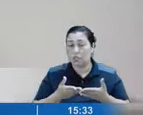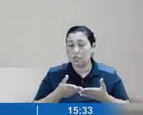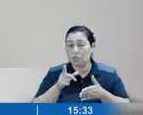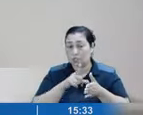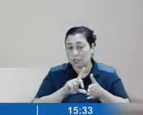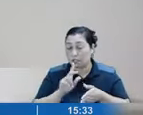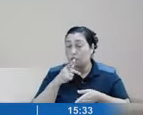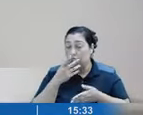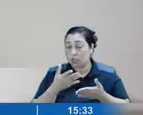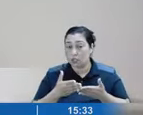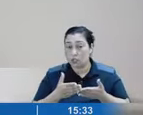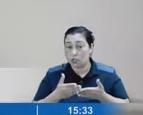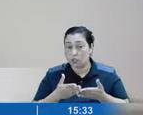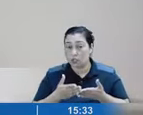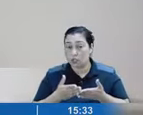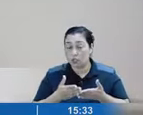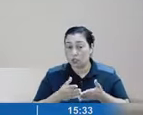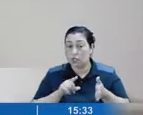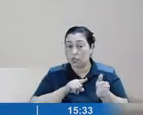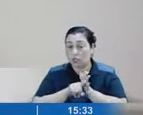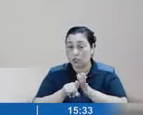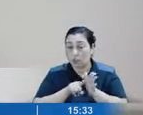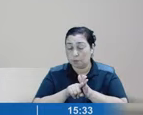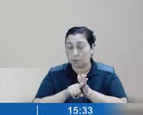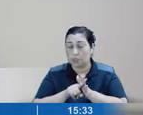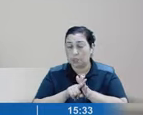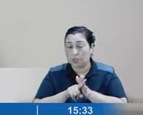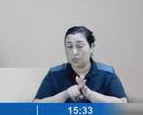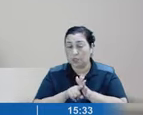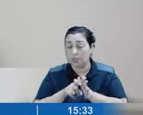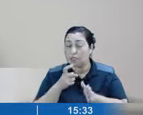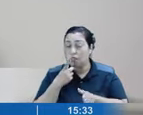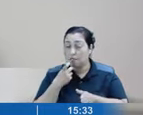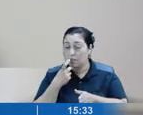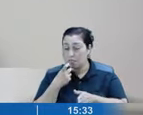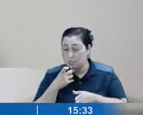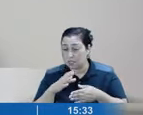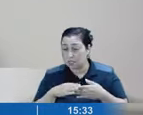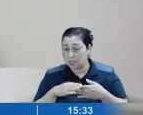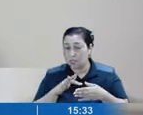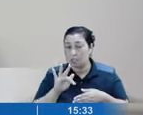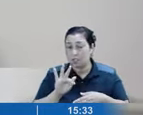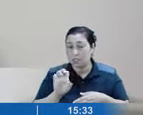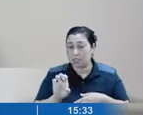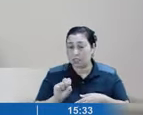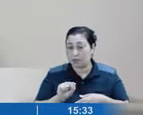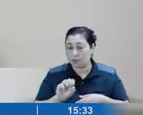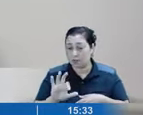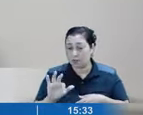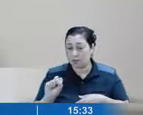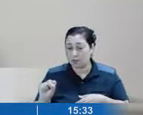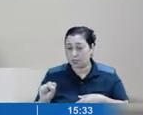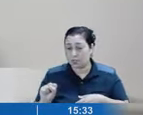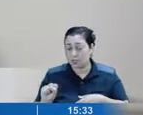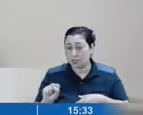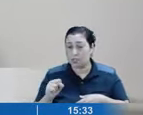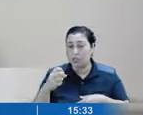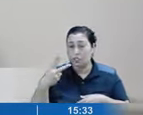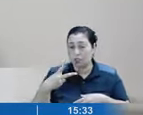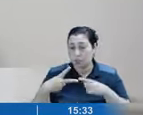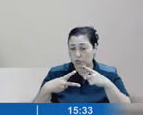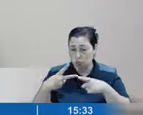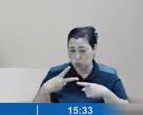que realmente a pesquisa de sangue oculto nas fezes, existem 2 métodos, né? O método que é com guaiaco e o método